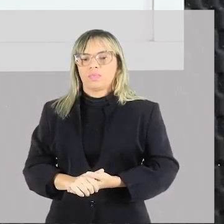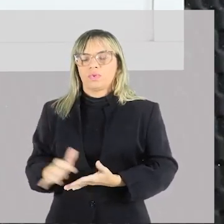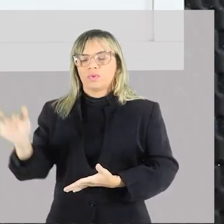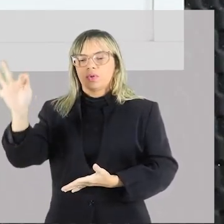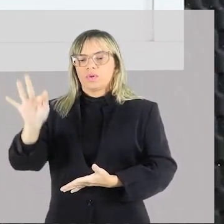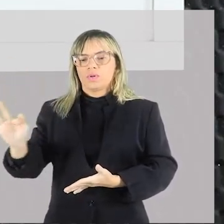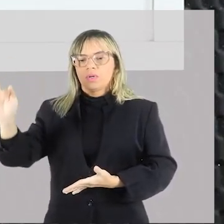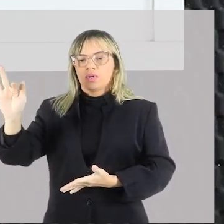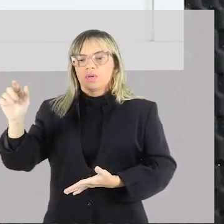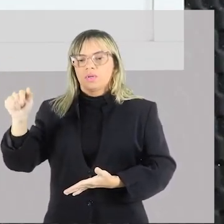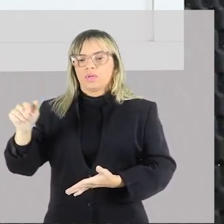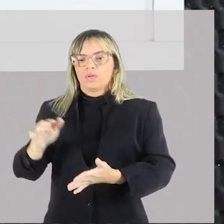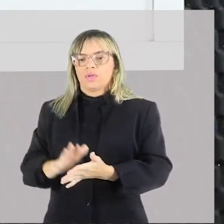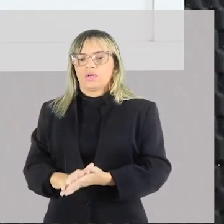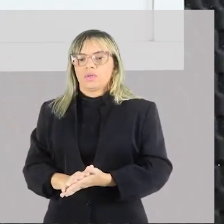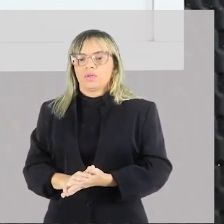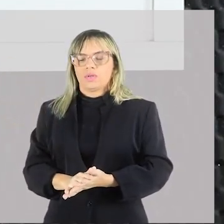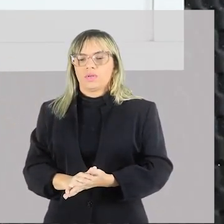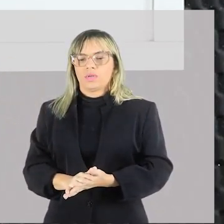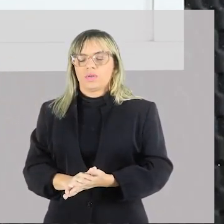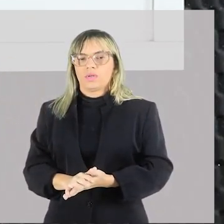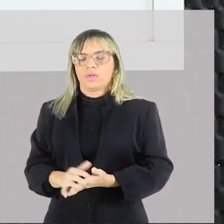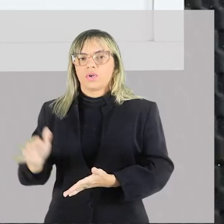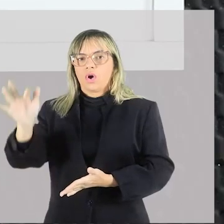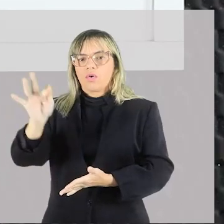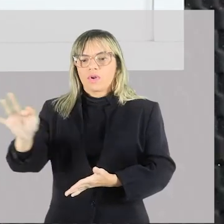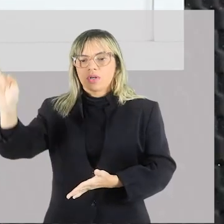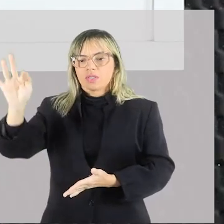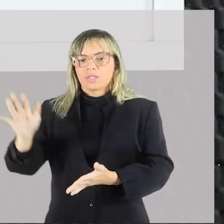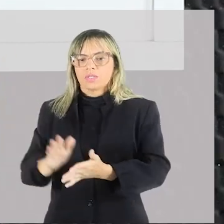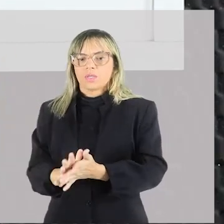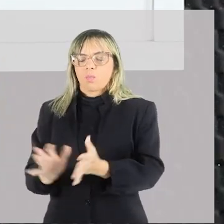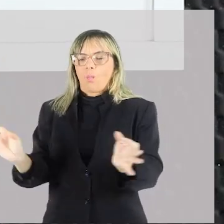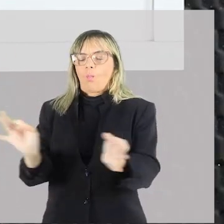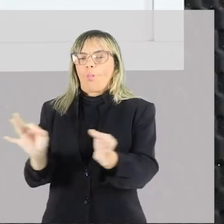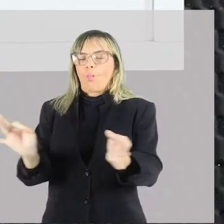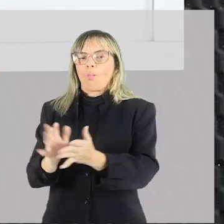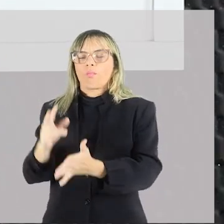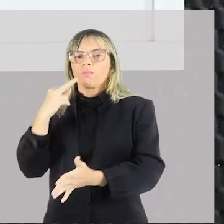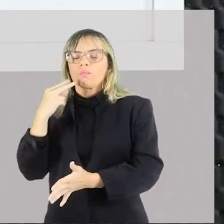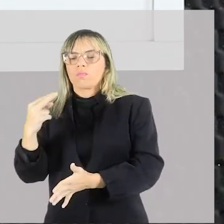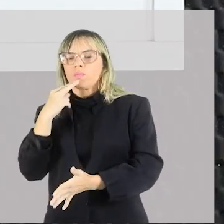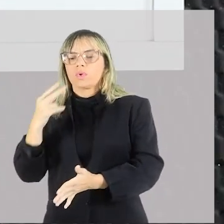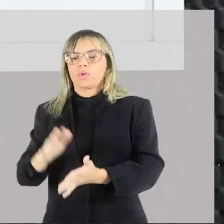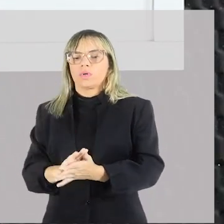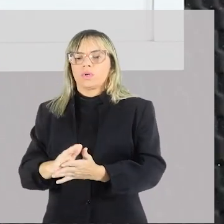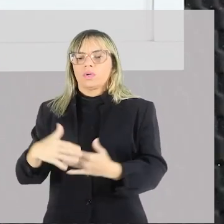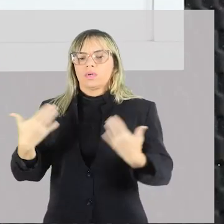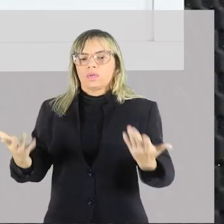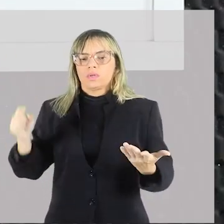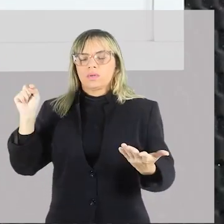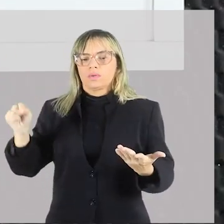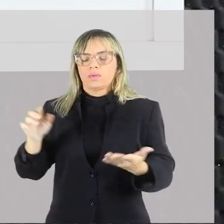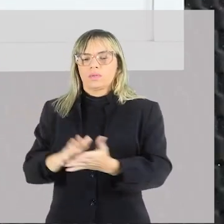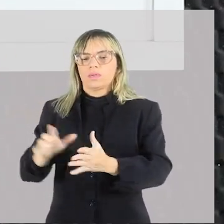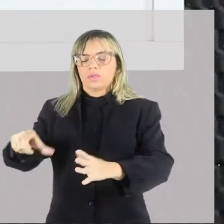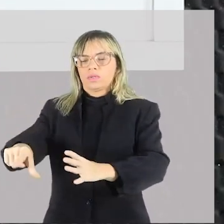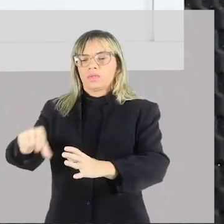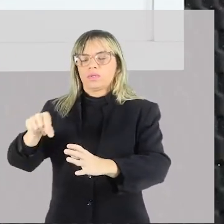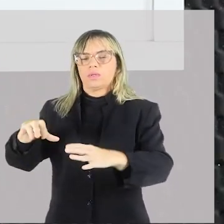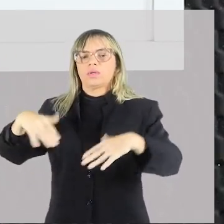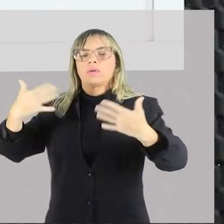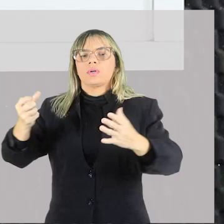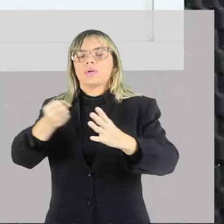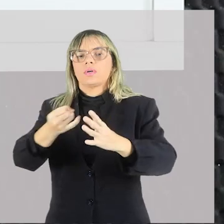fala inglês então esse carinha que ele não entra então se ele que sabe que ele não fala inglês qual é a